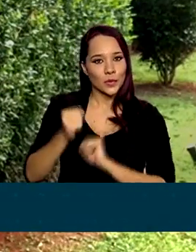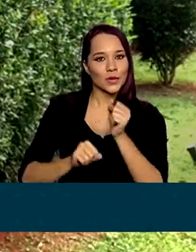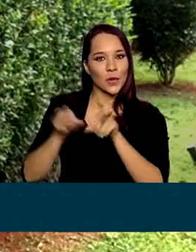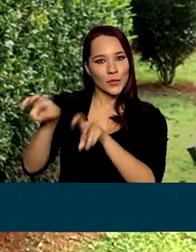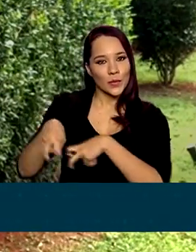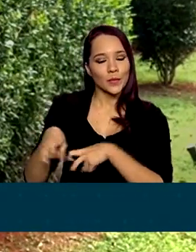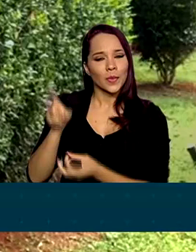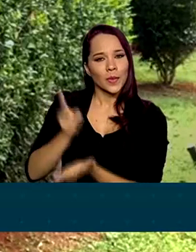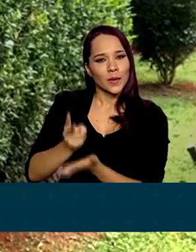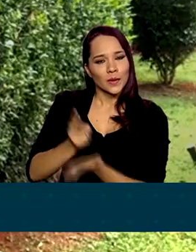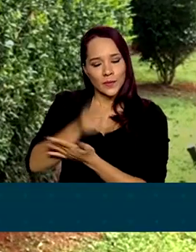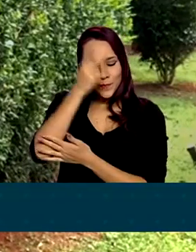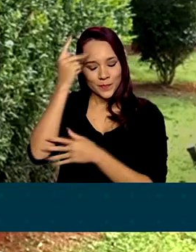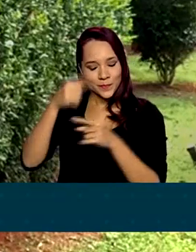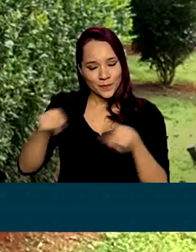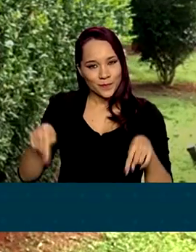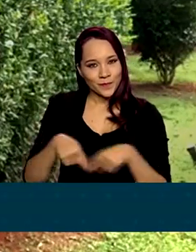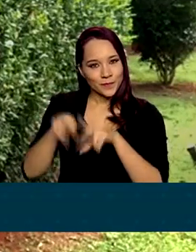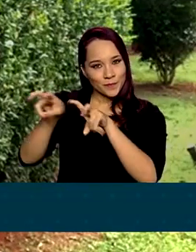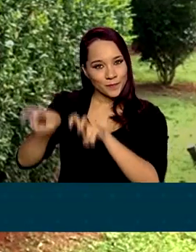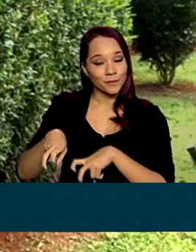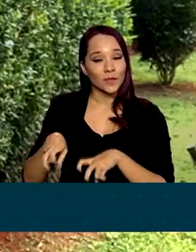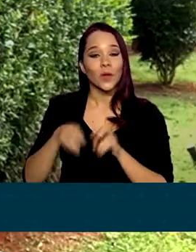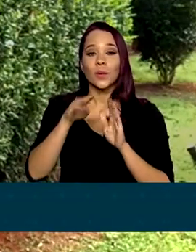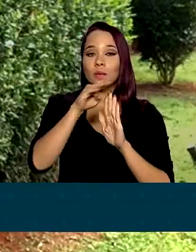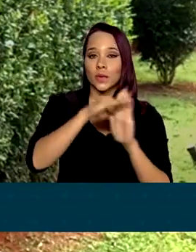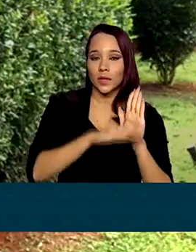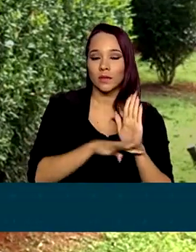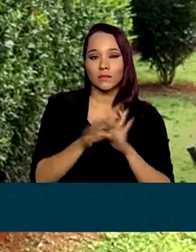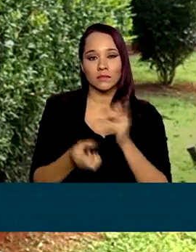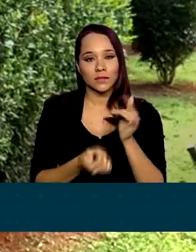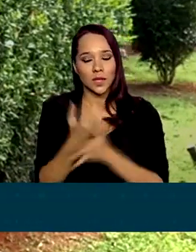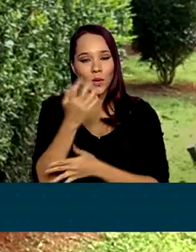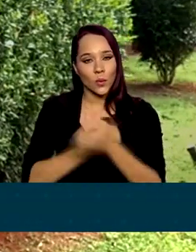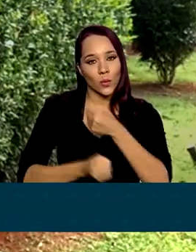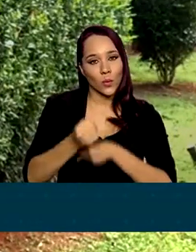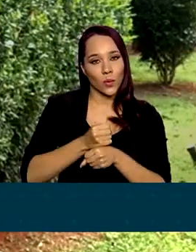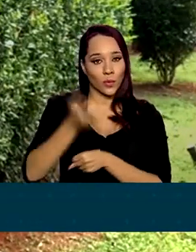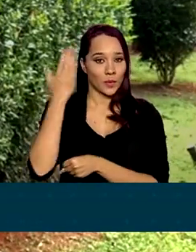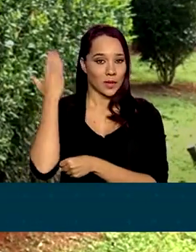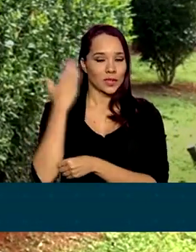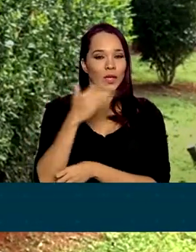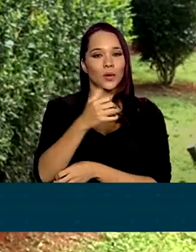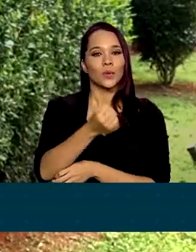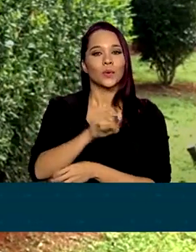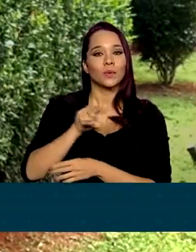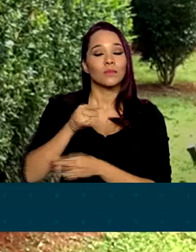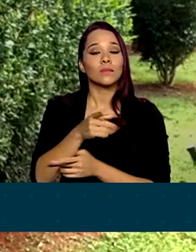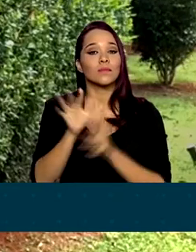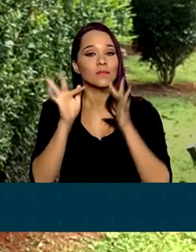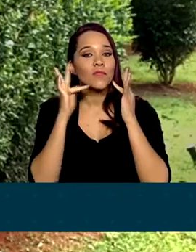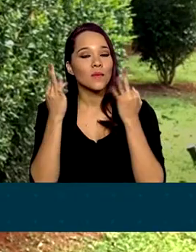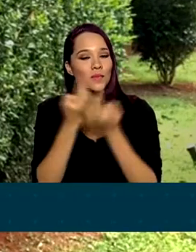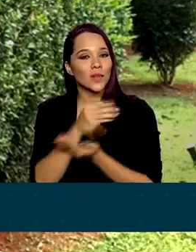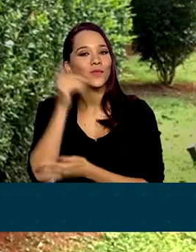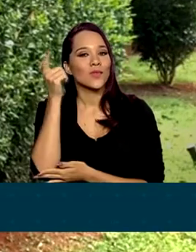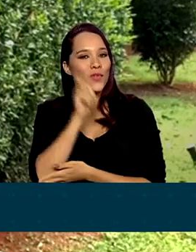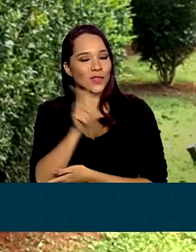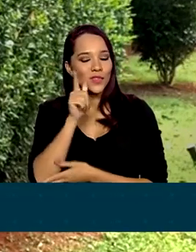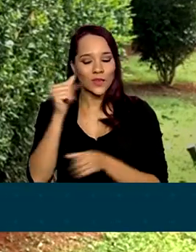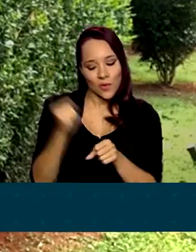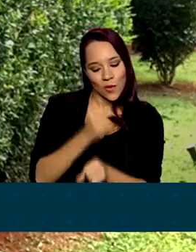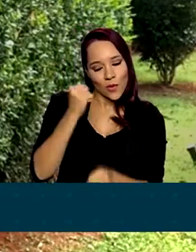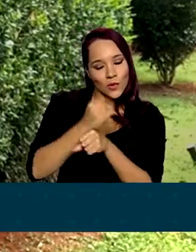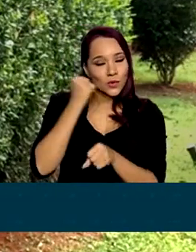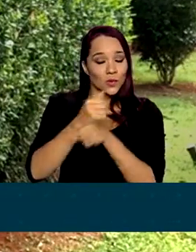permanência do homem no campo. Com o programa que foi criado no ano passado, 8 mil famílias conseguiram construir